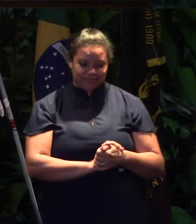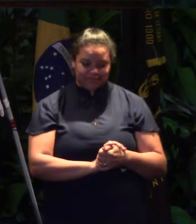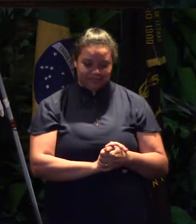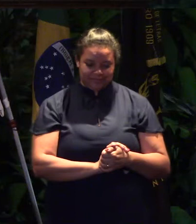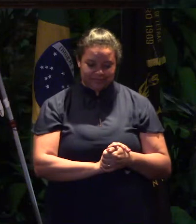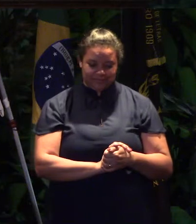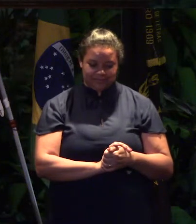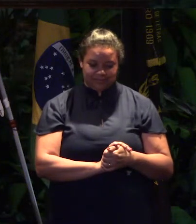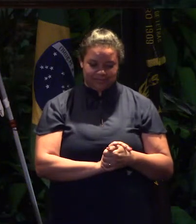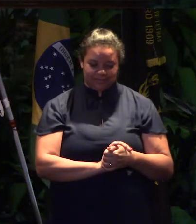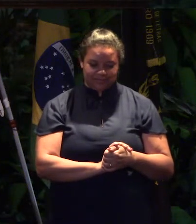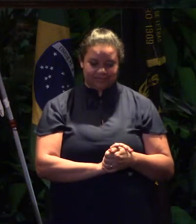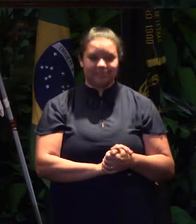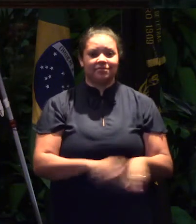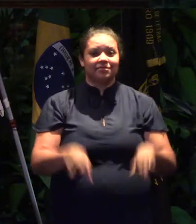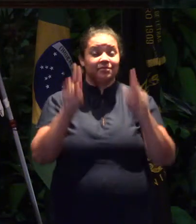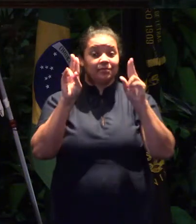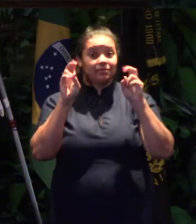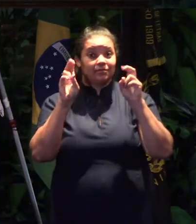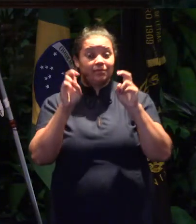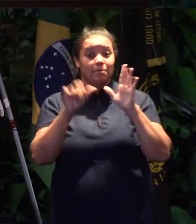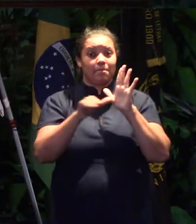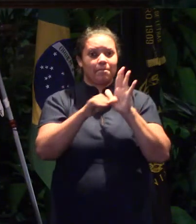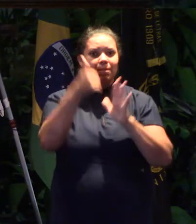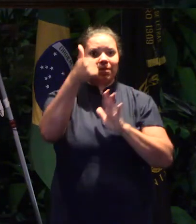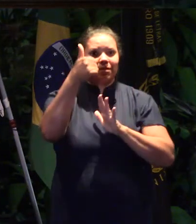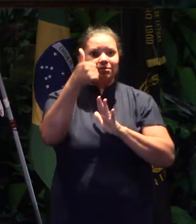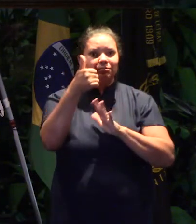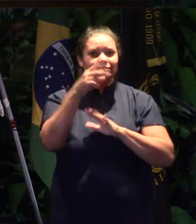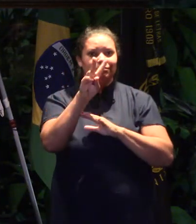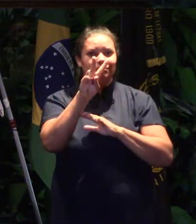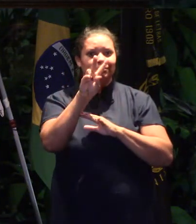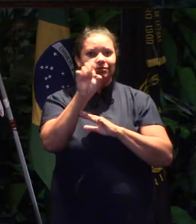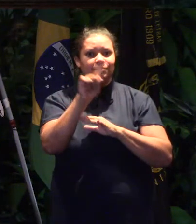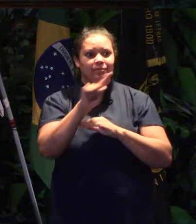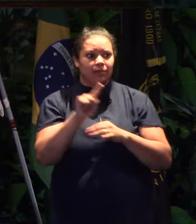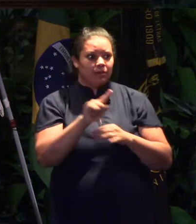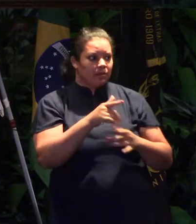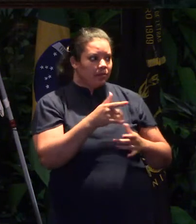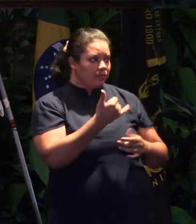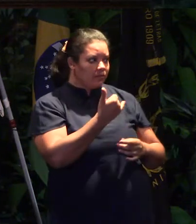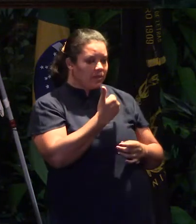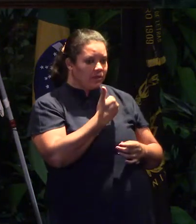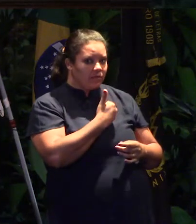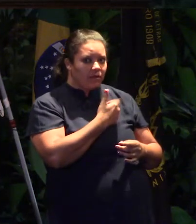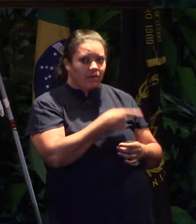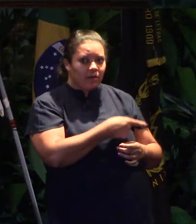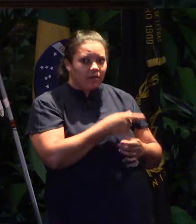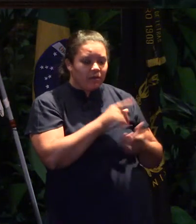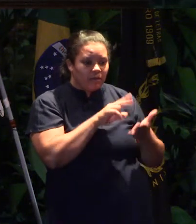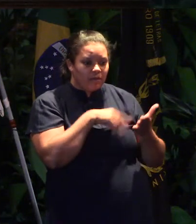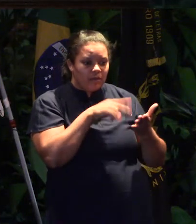O texto se chama A Primeira Vez. A primeira vez você vai contar isso, não acredito.